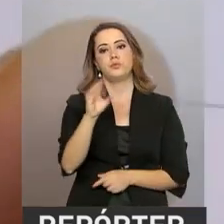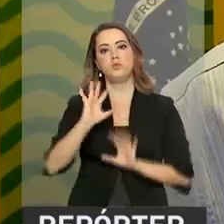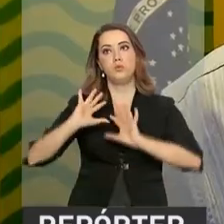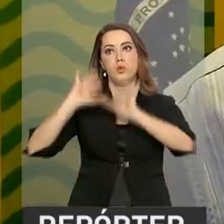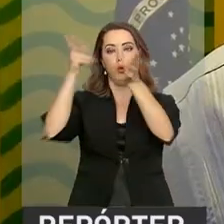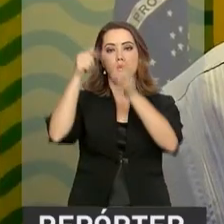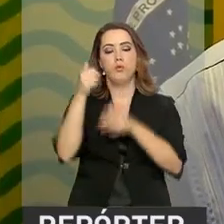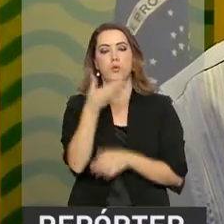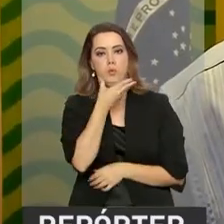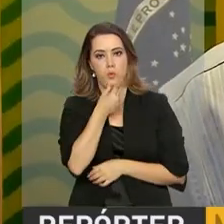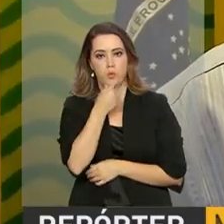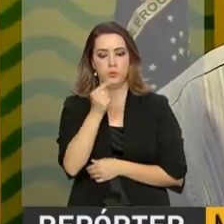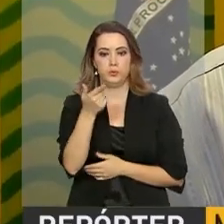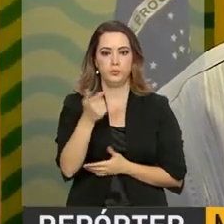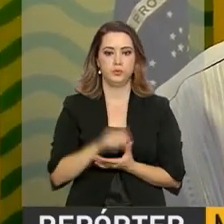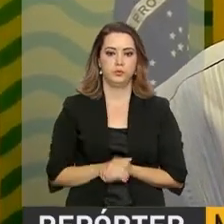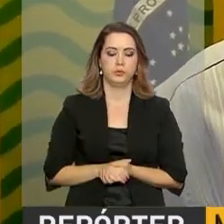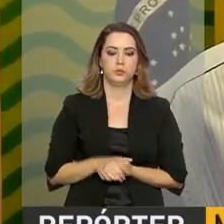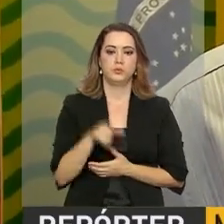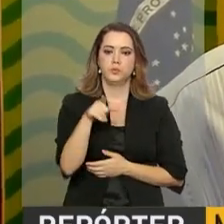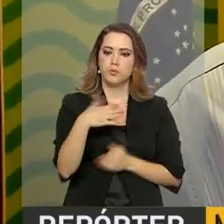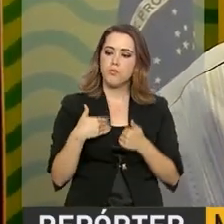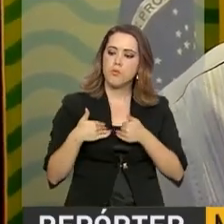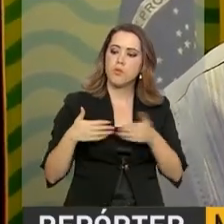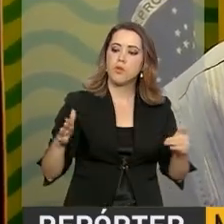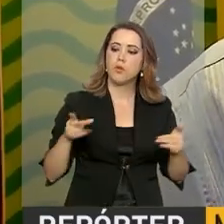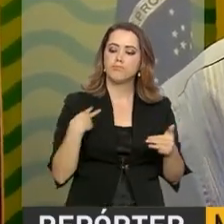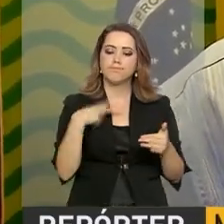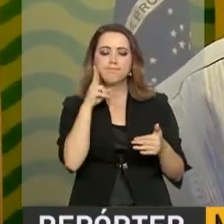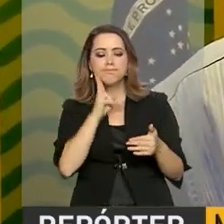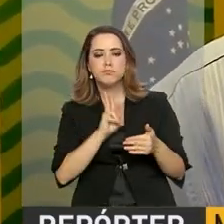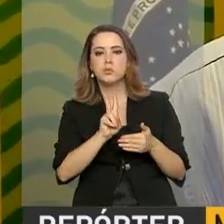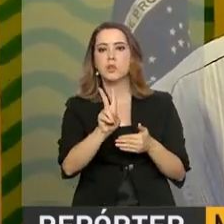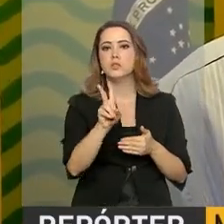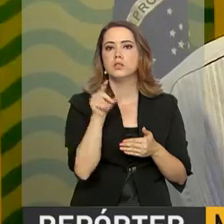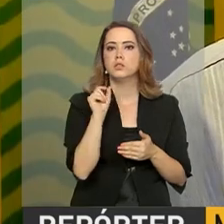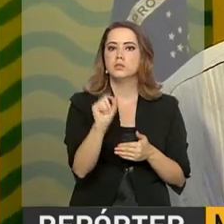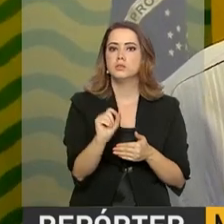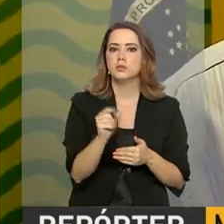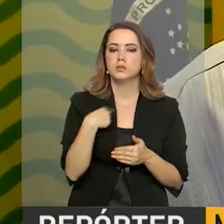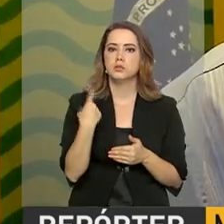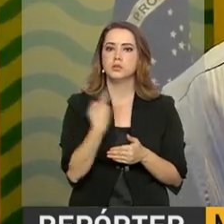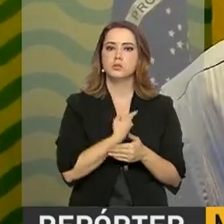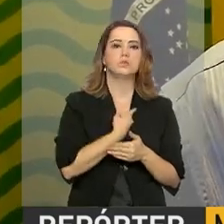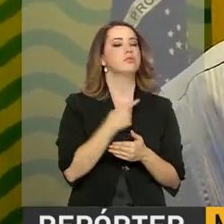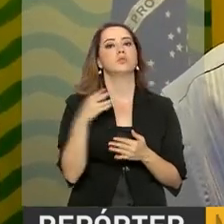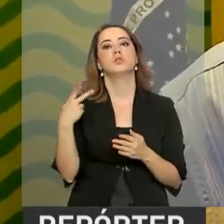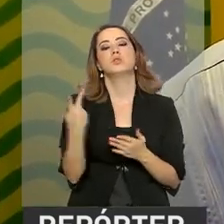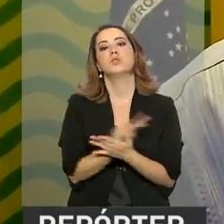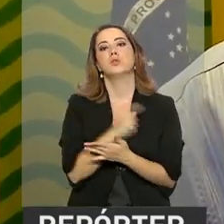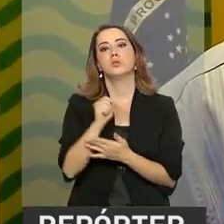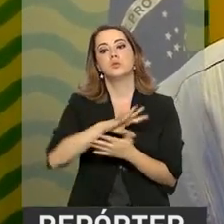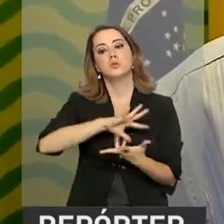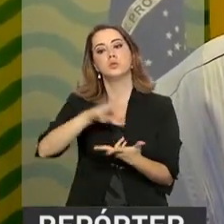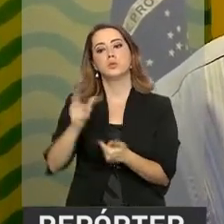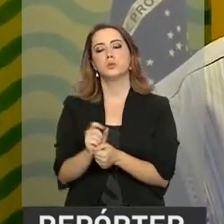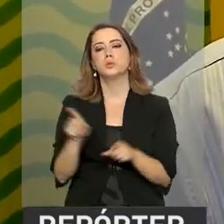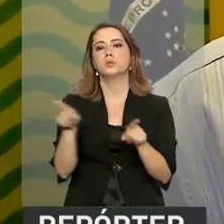masculino. Essa oportunidade ela abre uma visão maior do que vem sendo feito no mundo e,